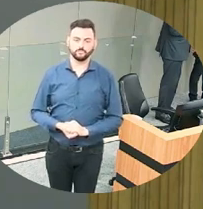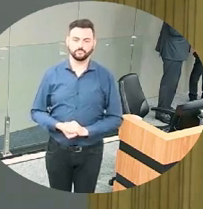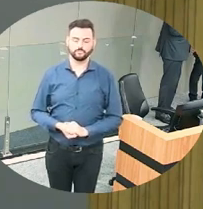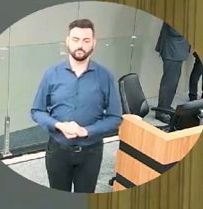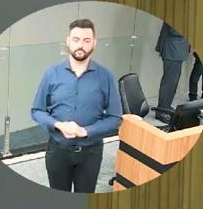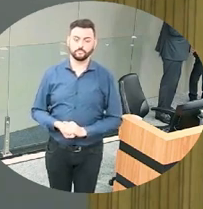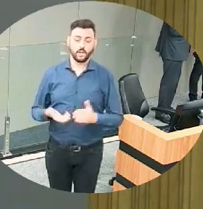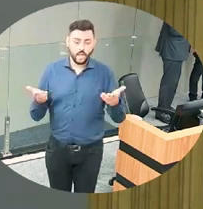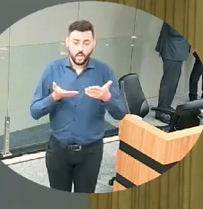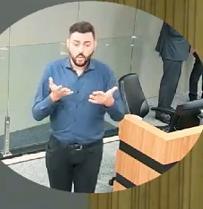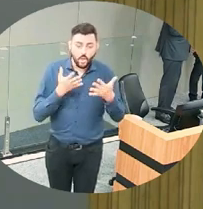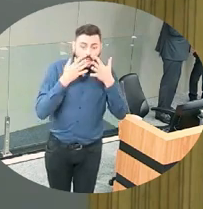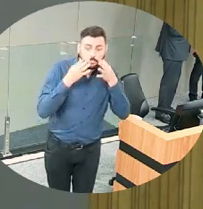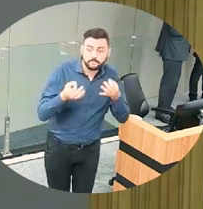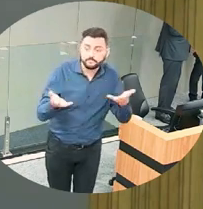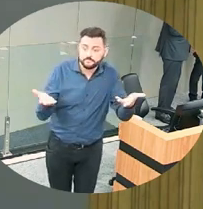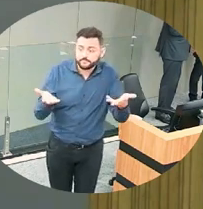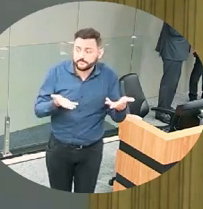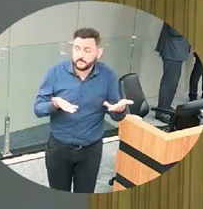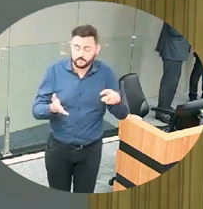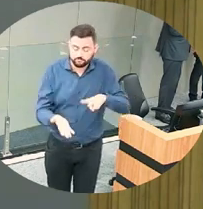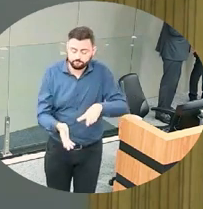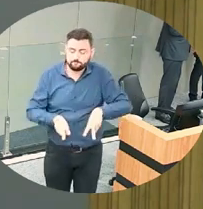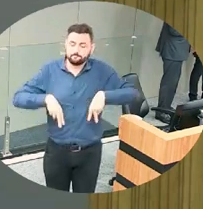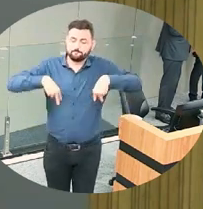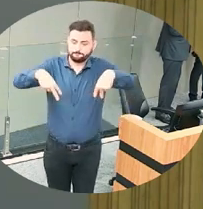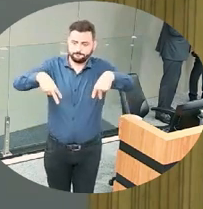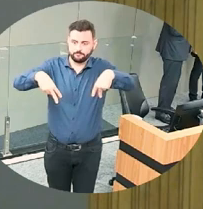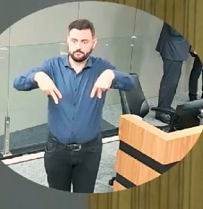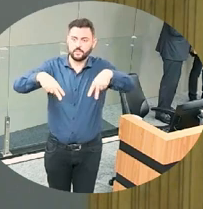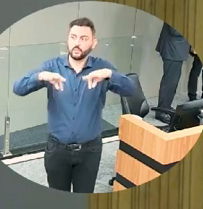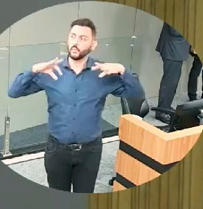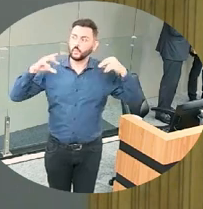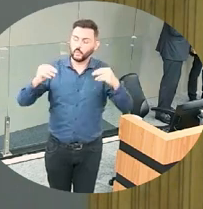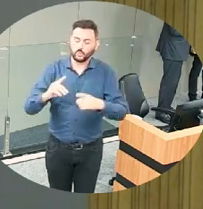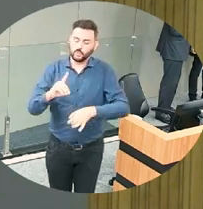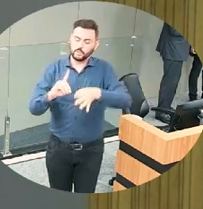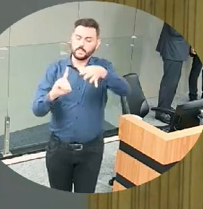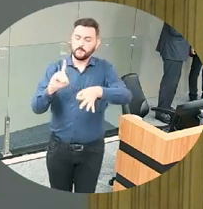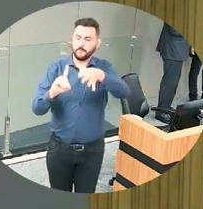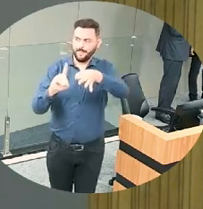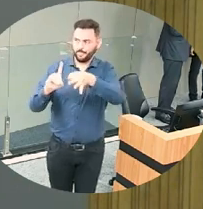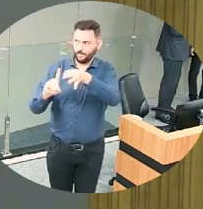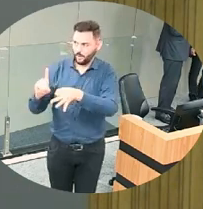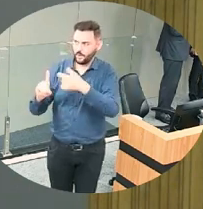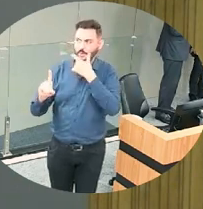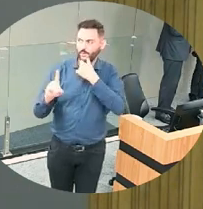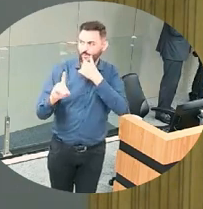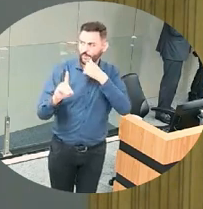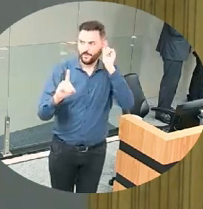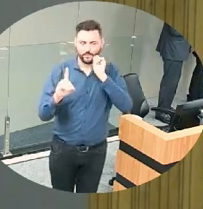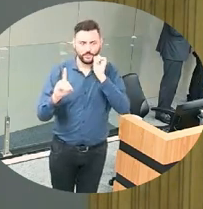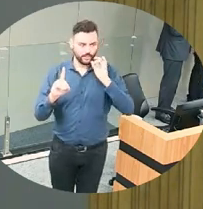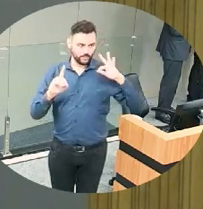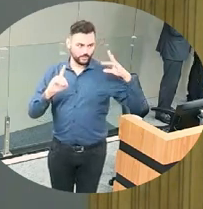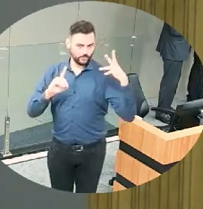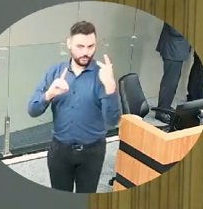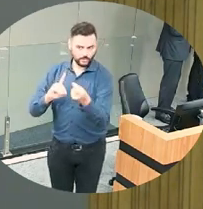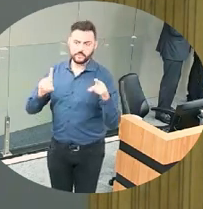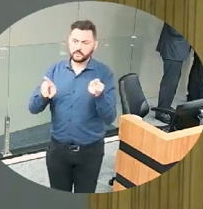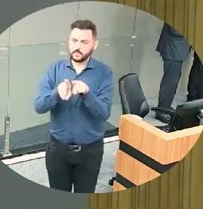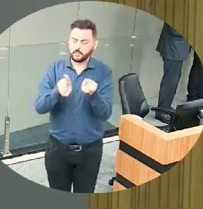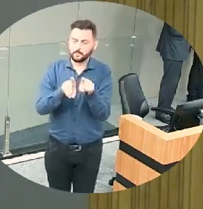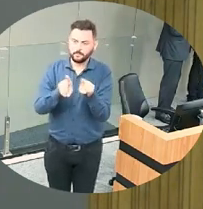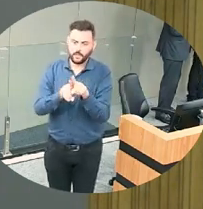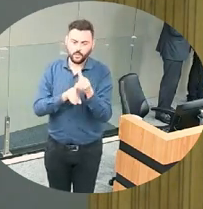substituto Solicito a todos que recebam em pé os adores as excelentíssimas desembargadoras e o